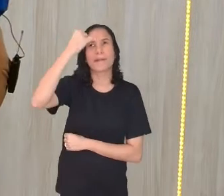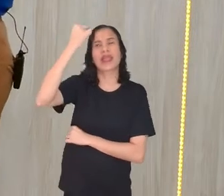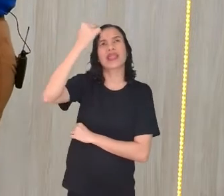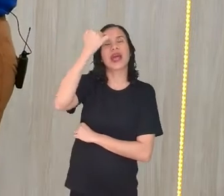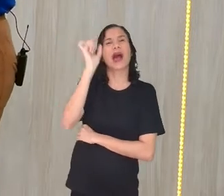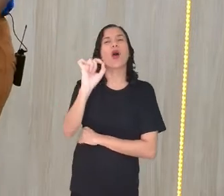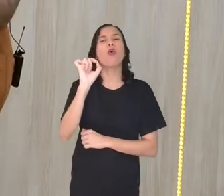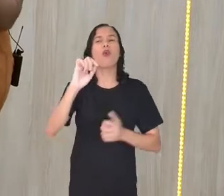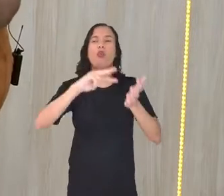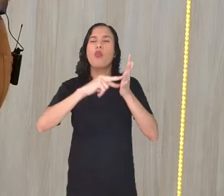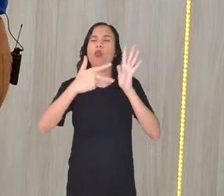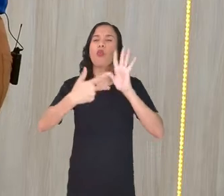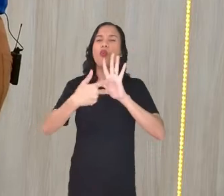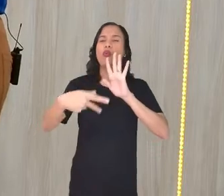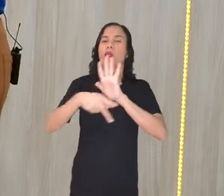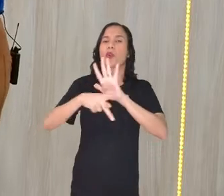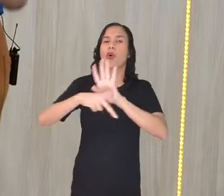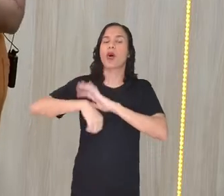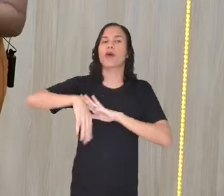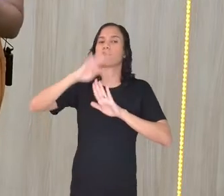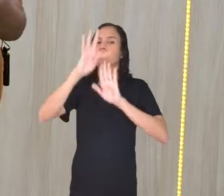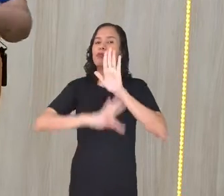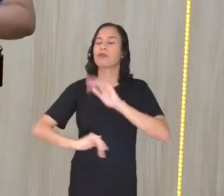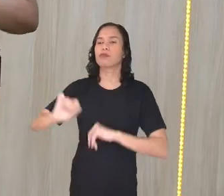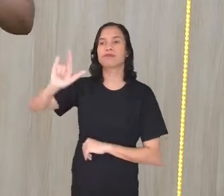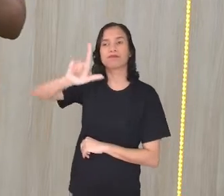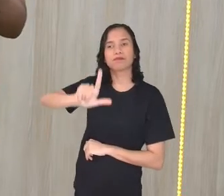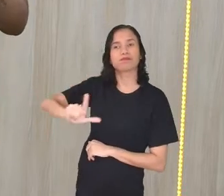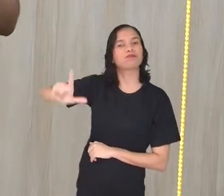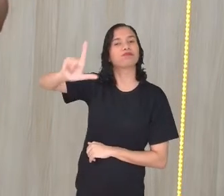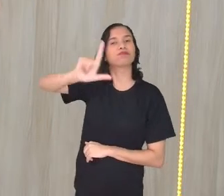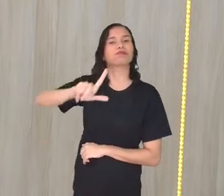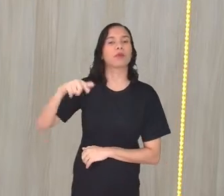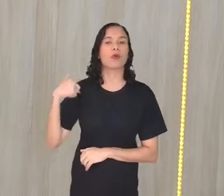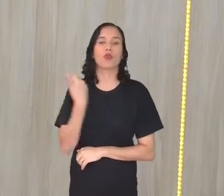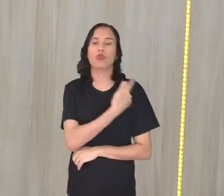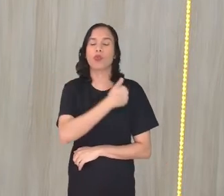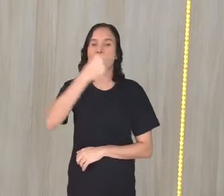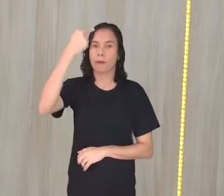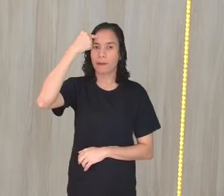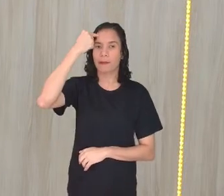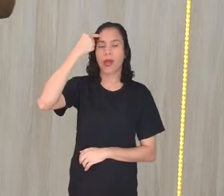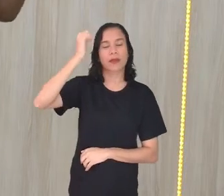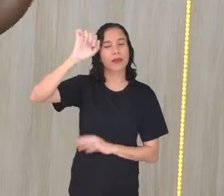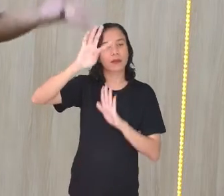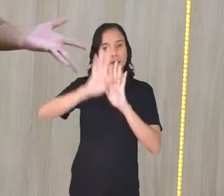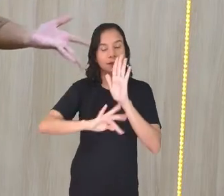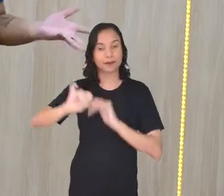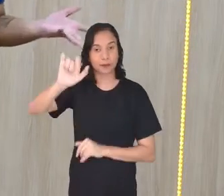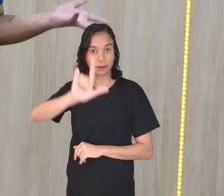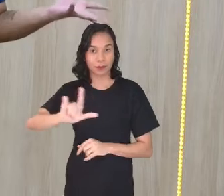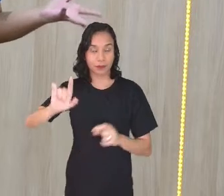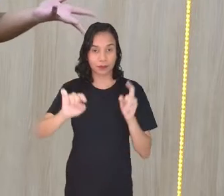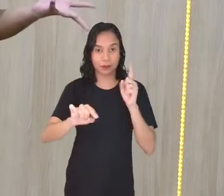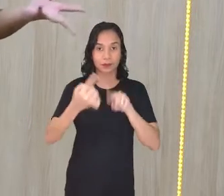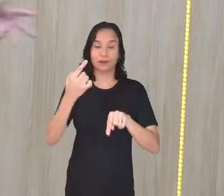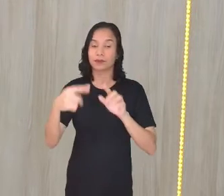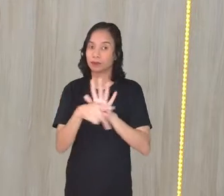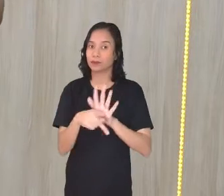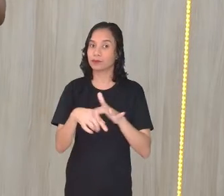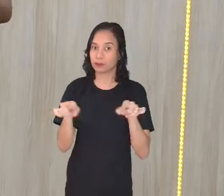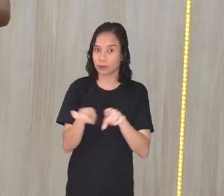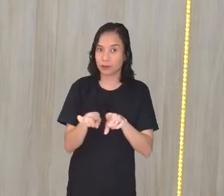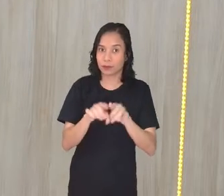que significa um texto literário, o que significa quando a gente pensa, né, em um texto literário e quando ele não é literário também,